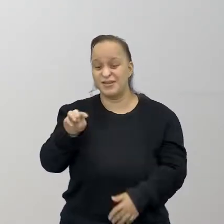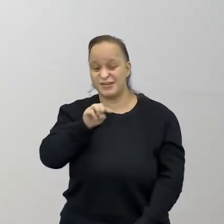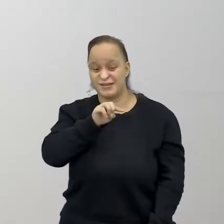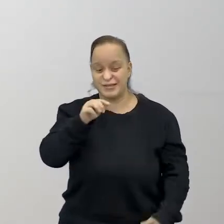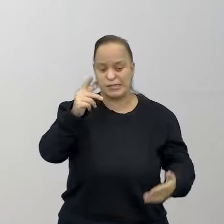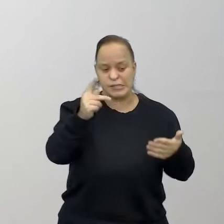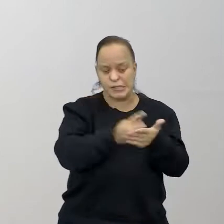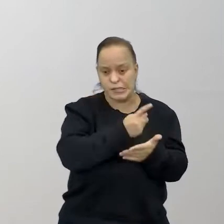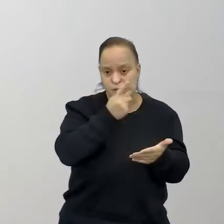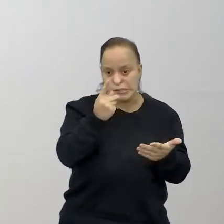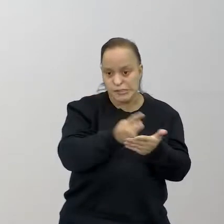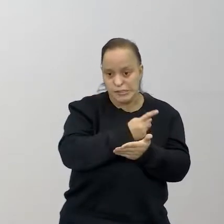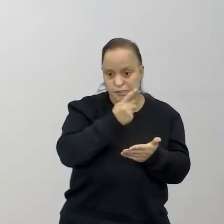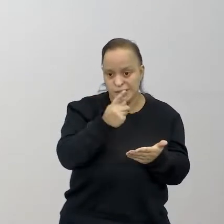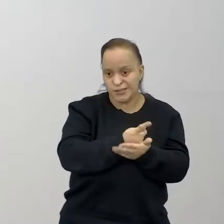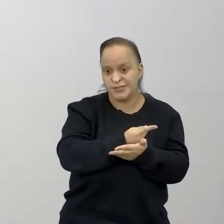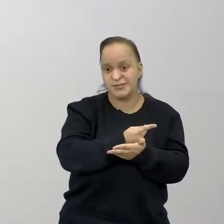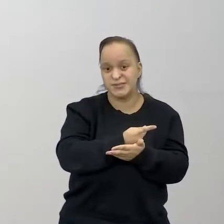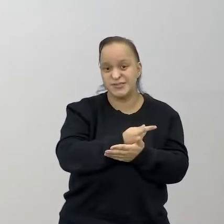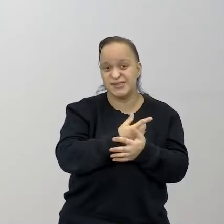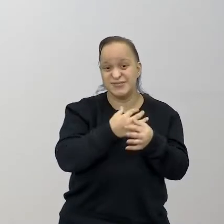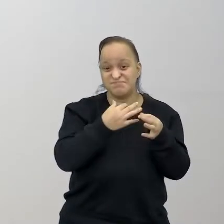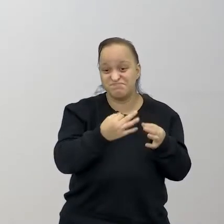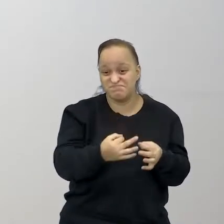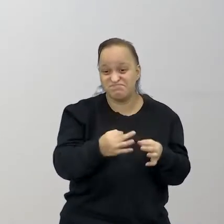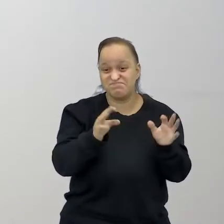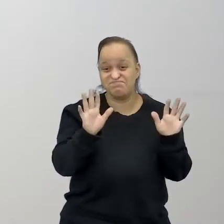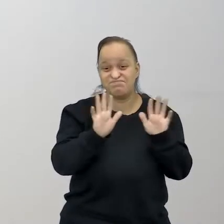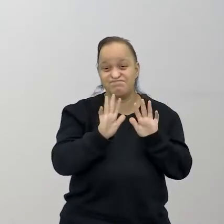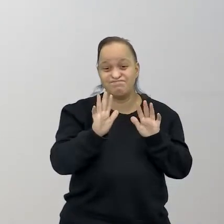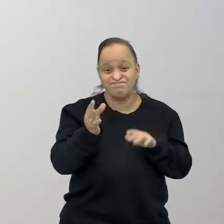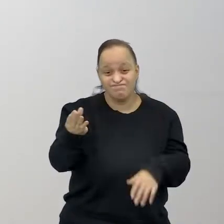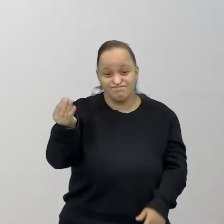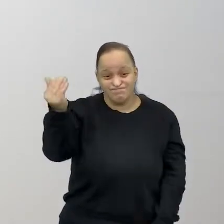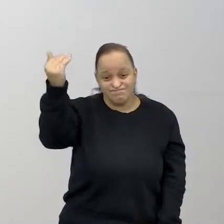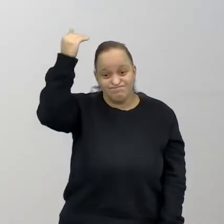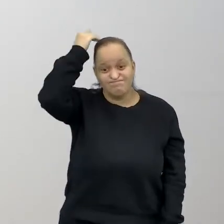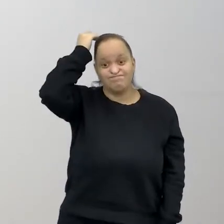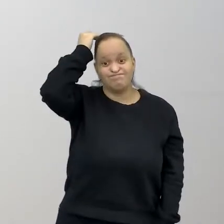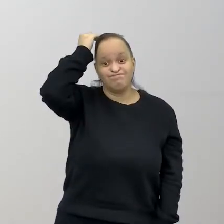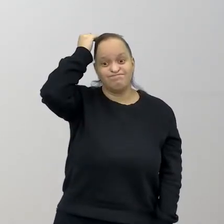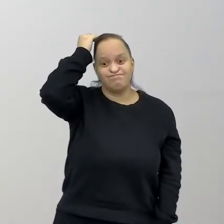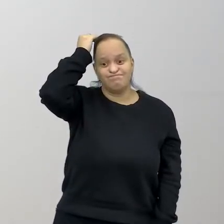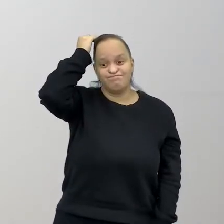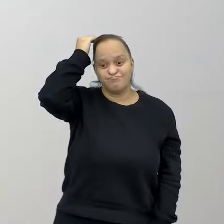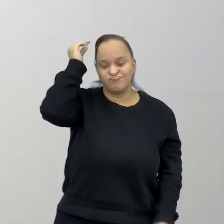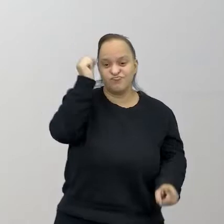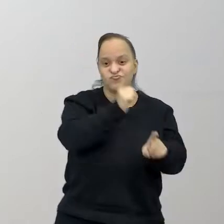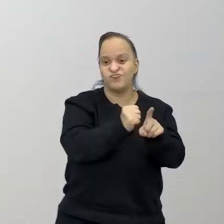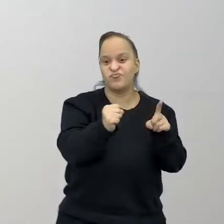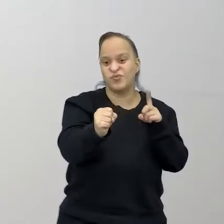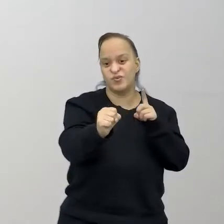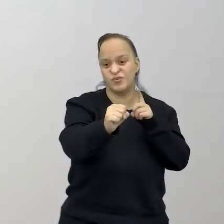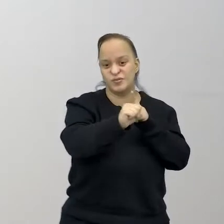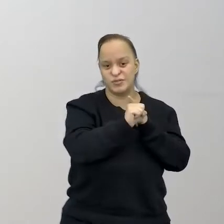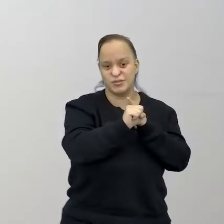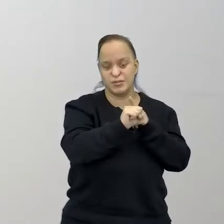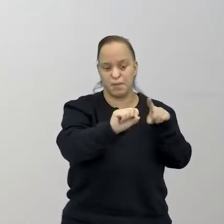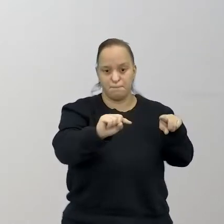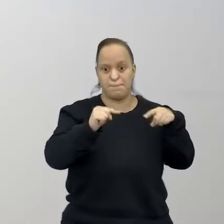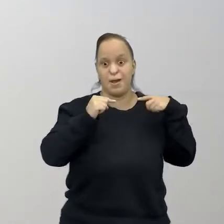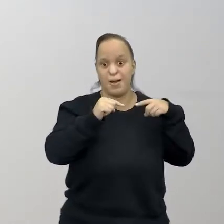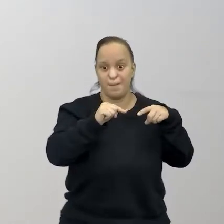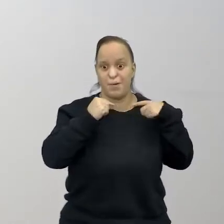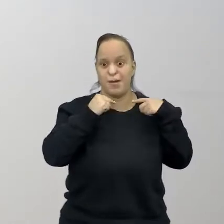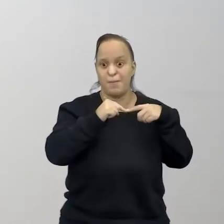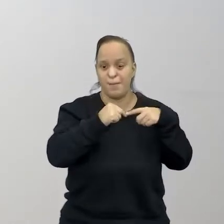momento, por alguma coisa não dar certo, elas acabam se culpando, a sociedade também, vamos dizer, culpabiliza essa